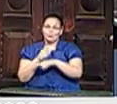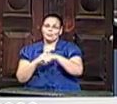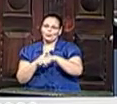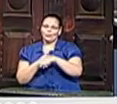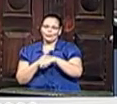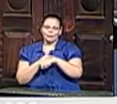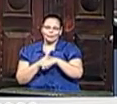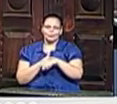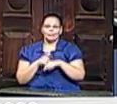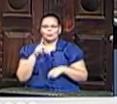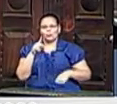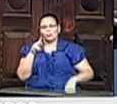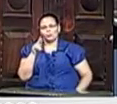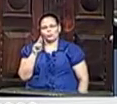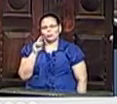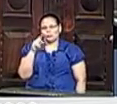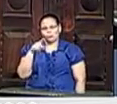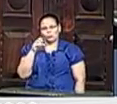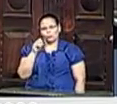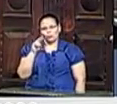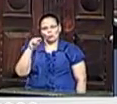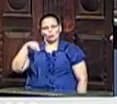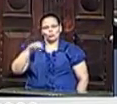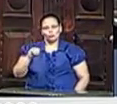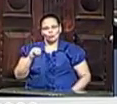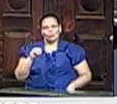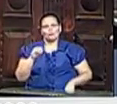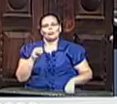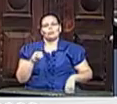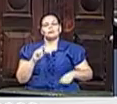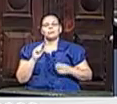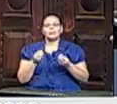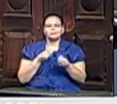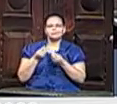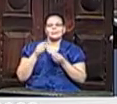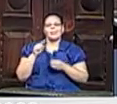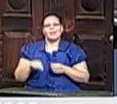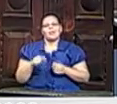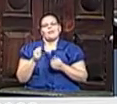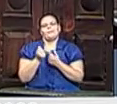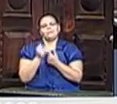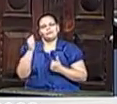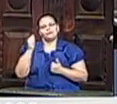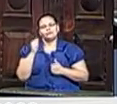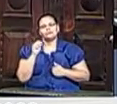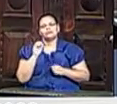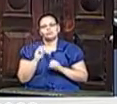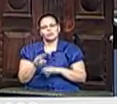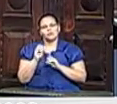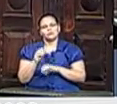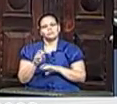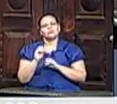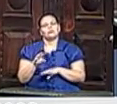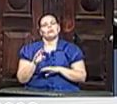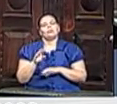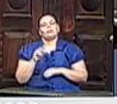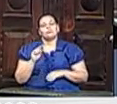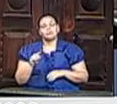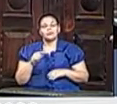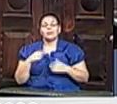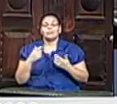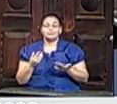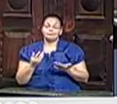pode cumprir o papel de assessor especial do ministro da Educação. Isso revela uma tentativa